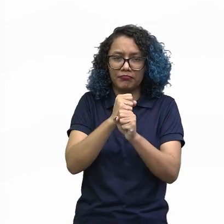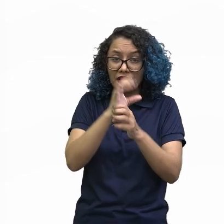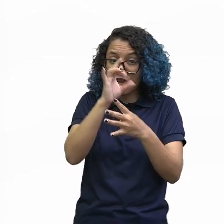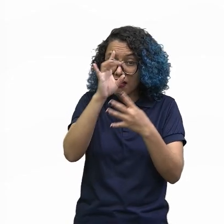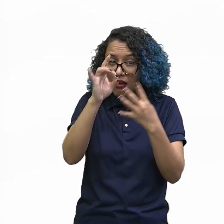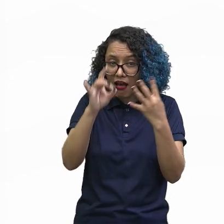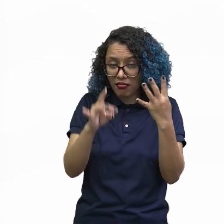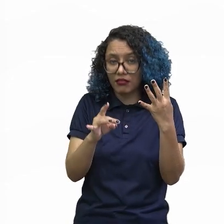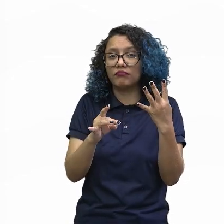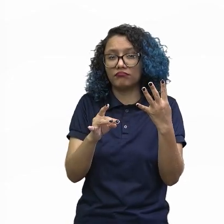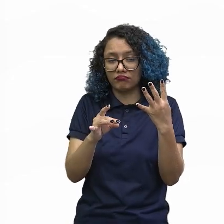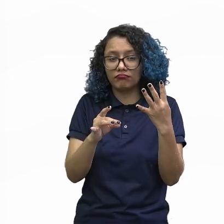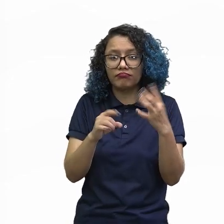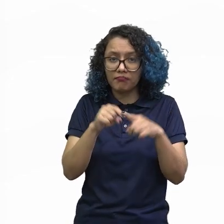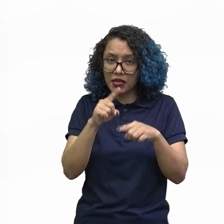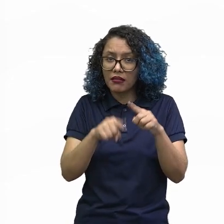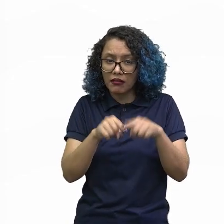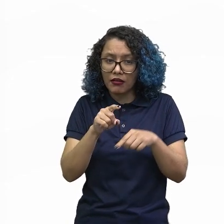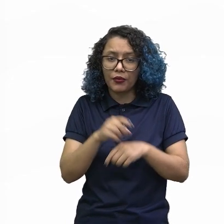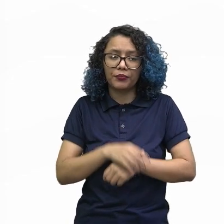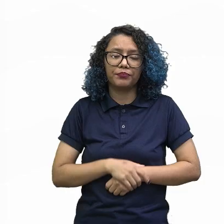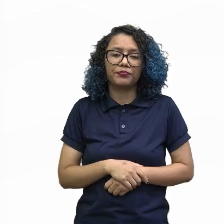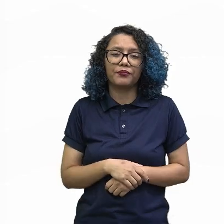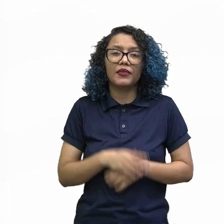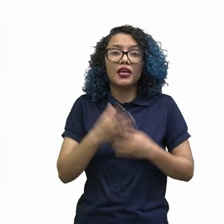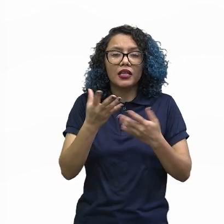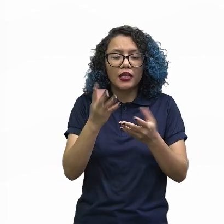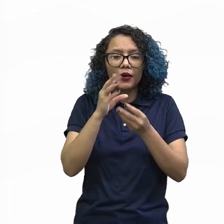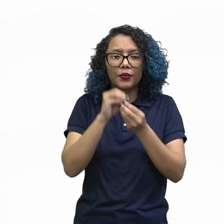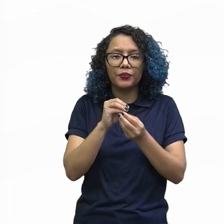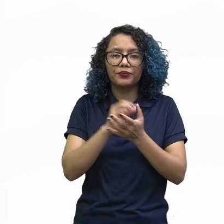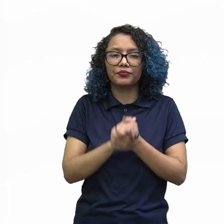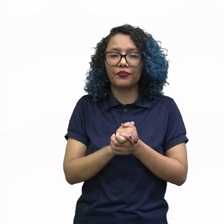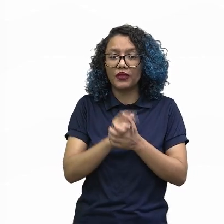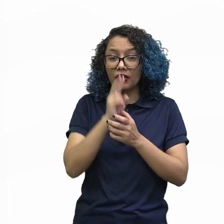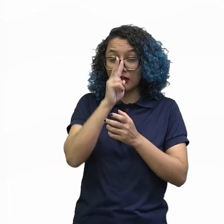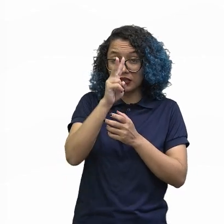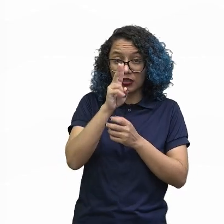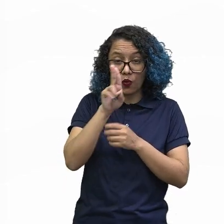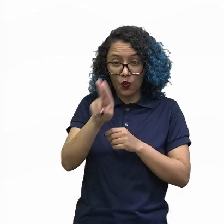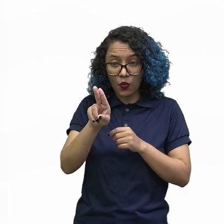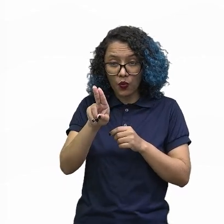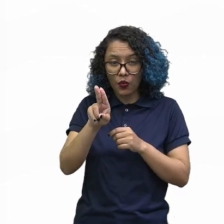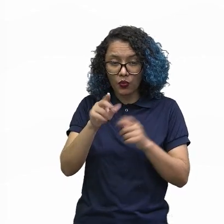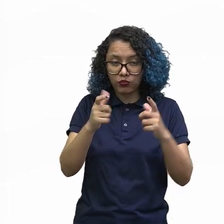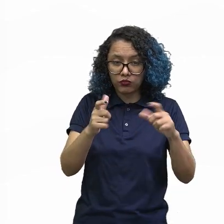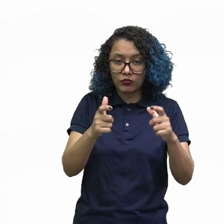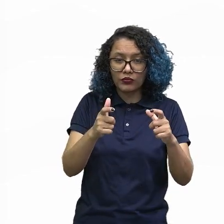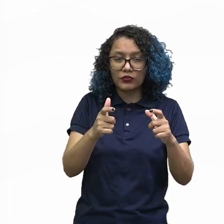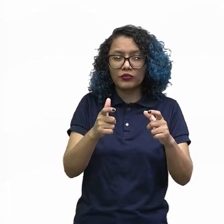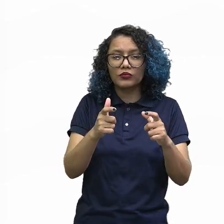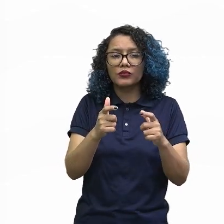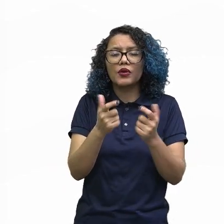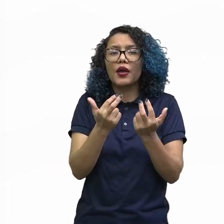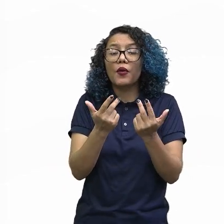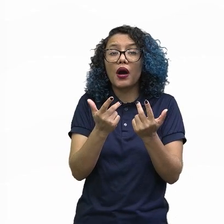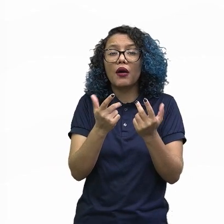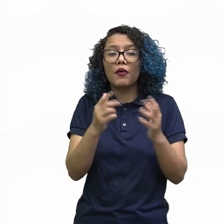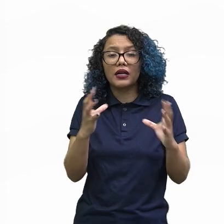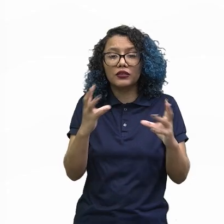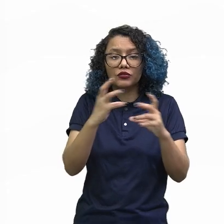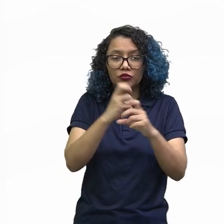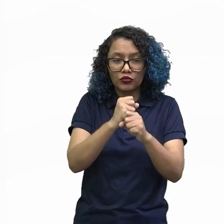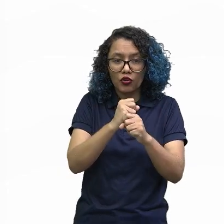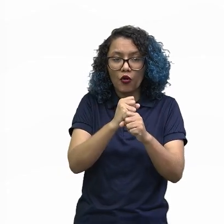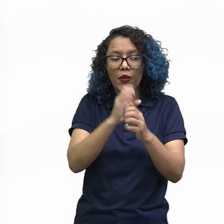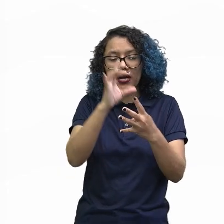geradores. Então a gente pode concluir que a tensão elétrica U do circuito é simplesmente a soma das tensões